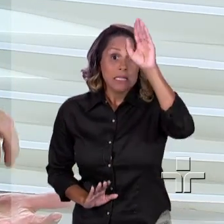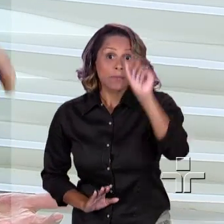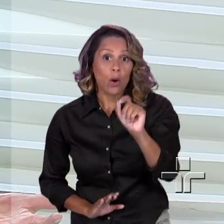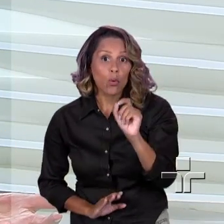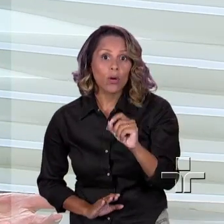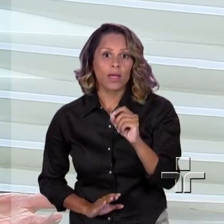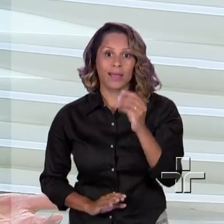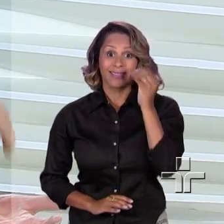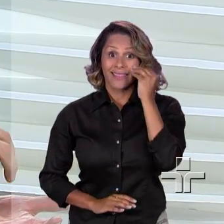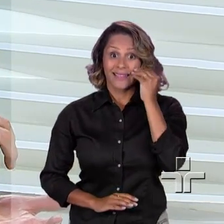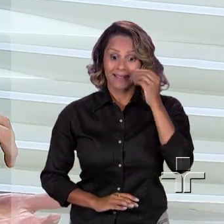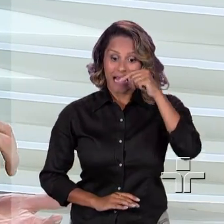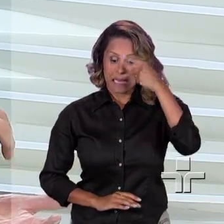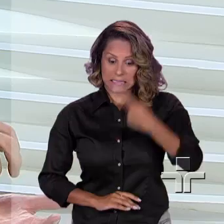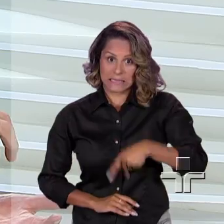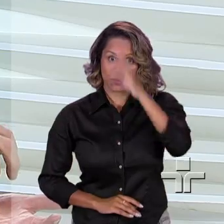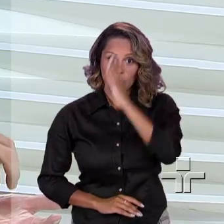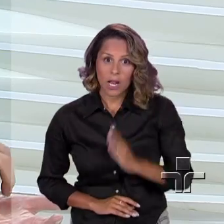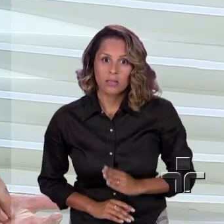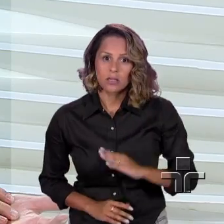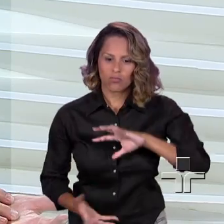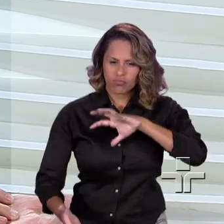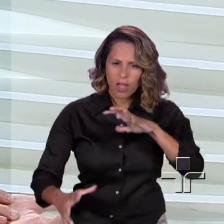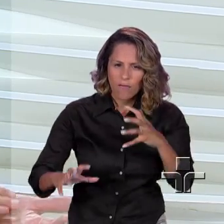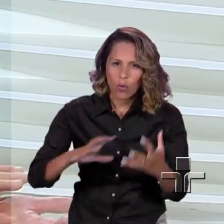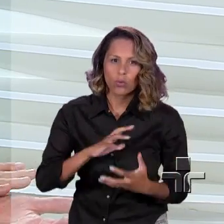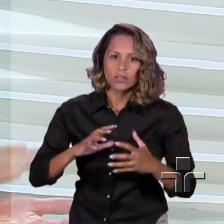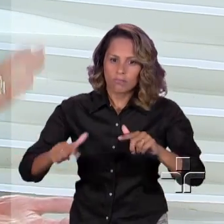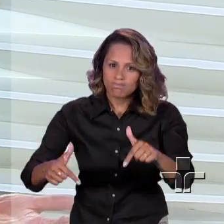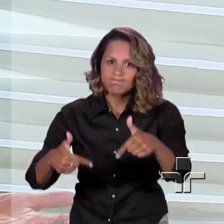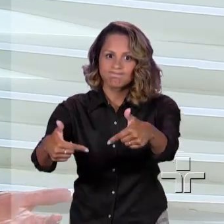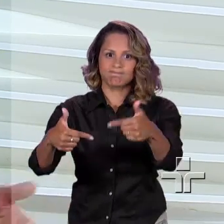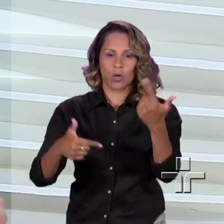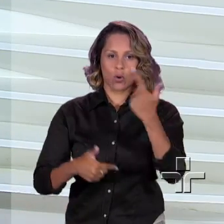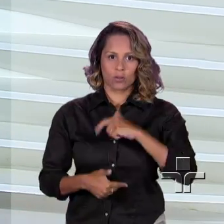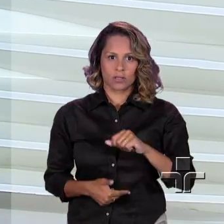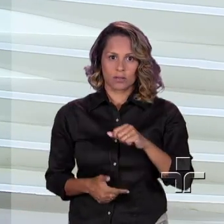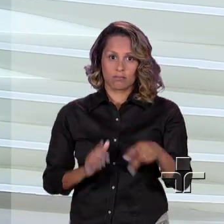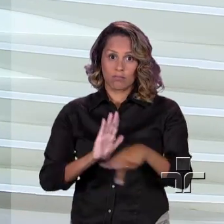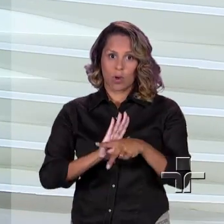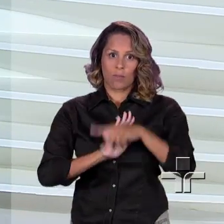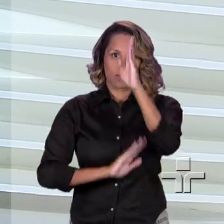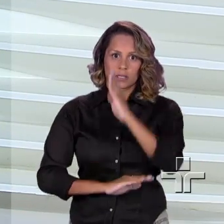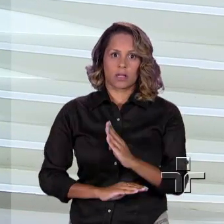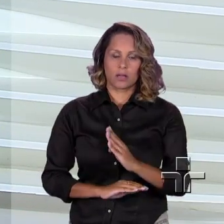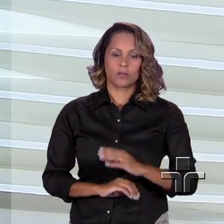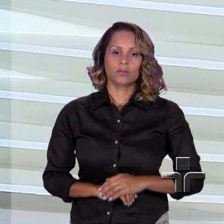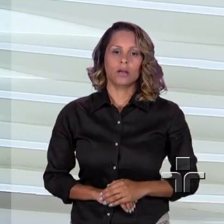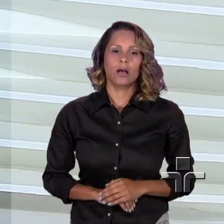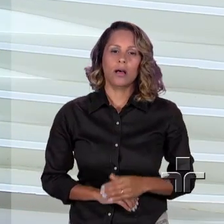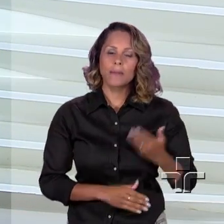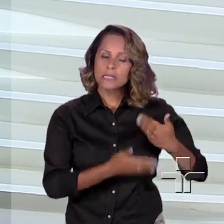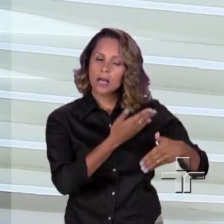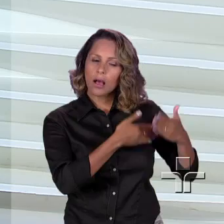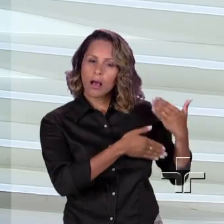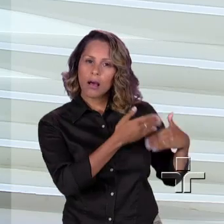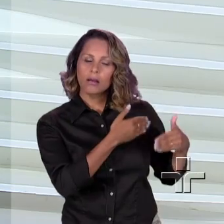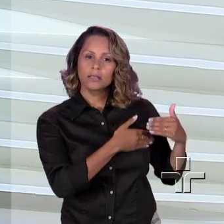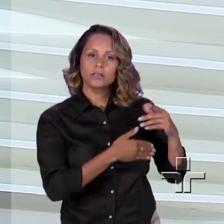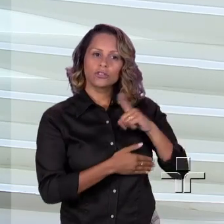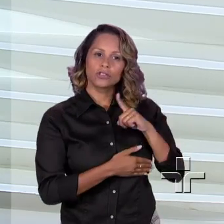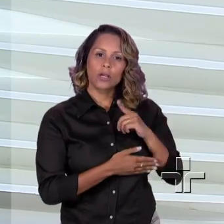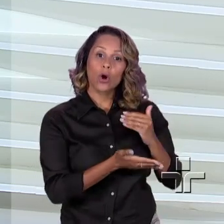no Brasil com os caminhos brasileiros. Anos depois, quando ele começa a ser ativista de AIDS, ele